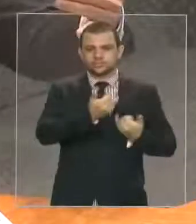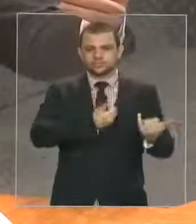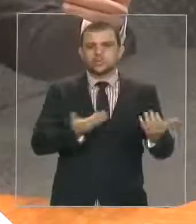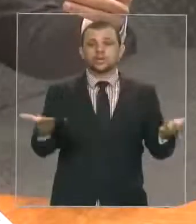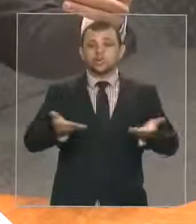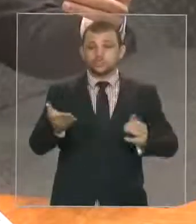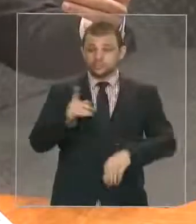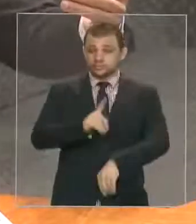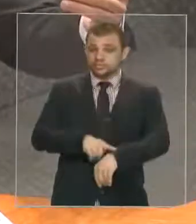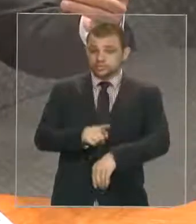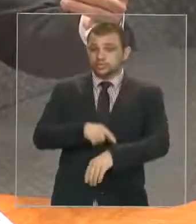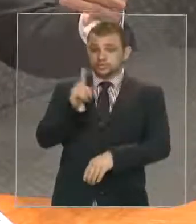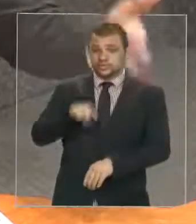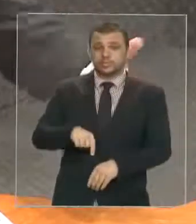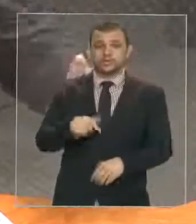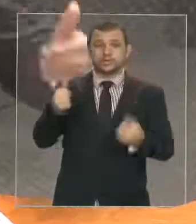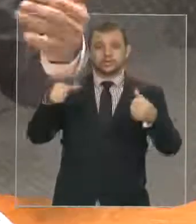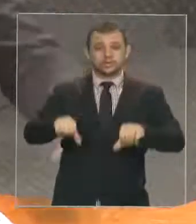num momento